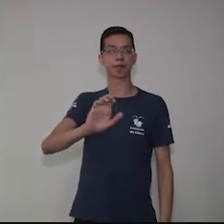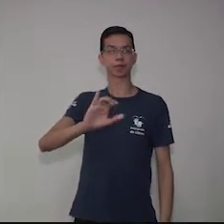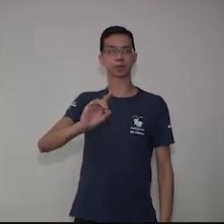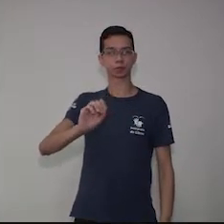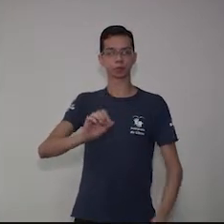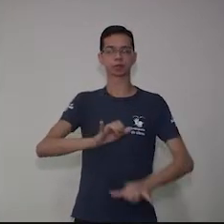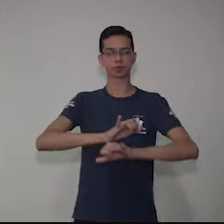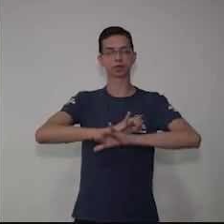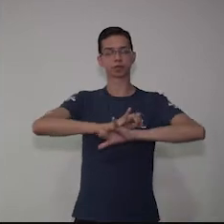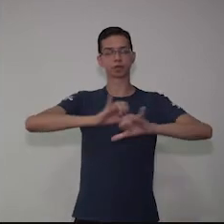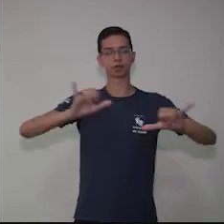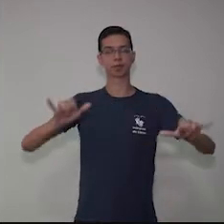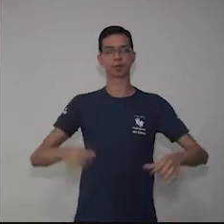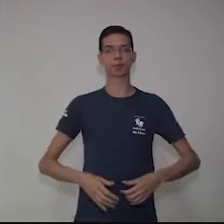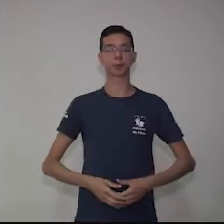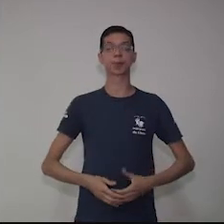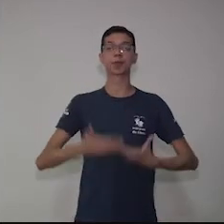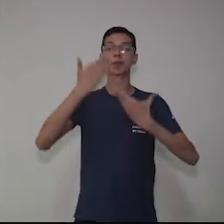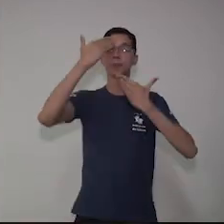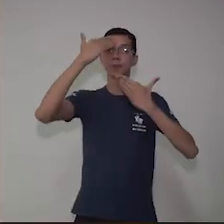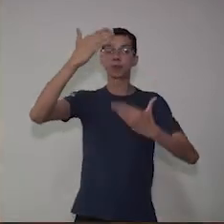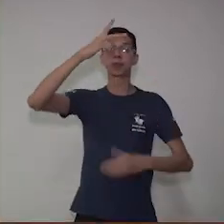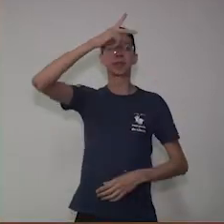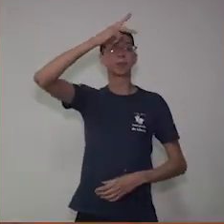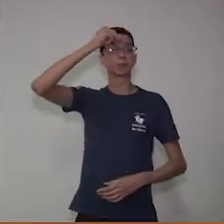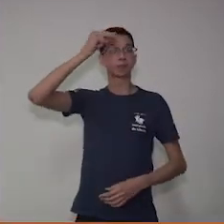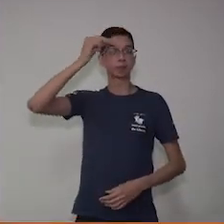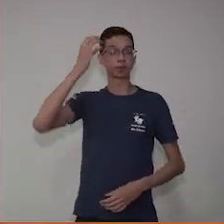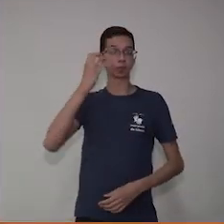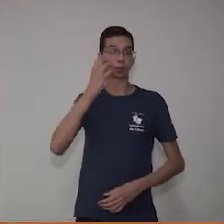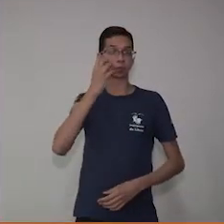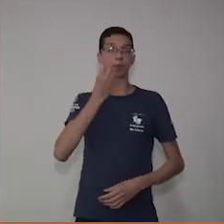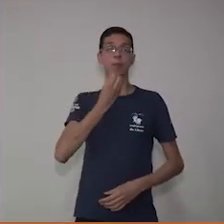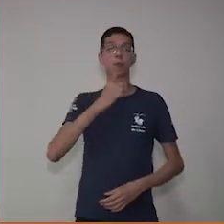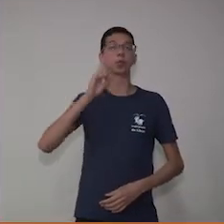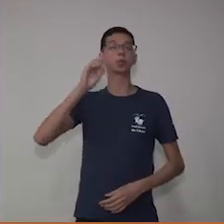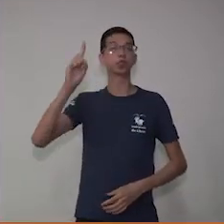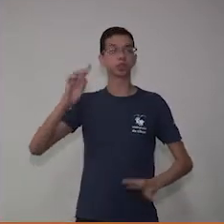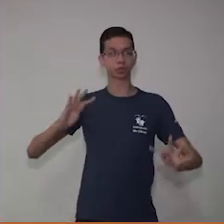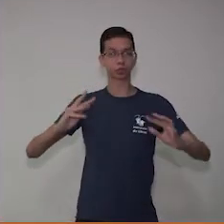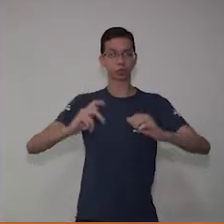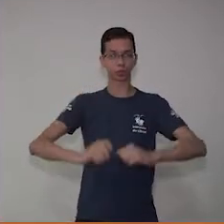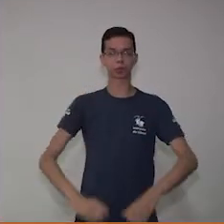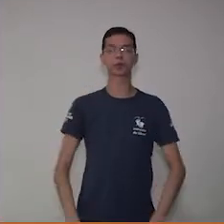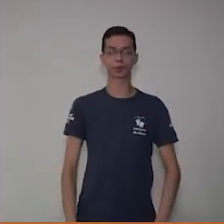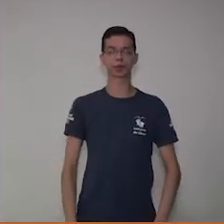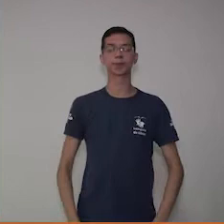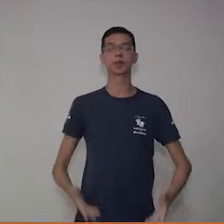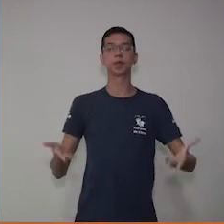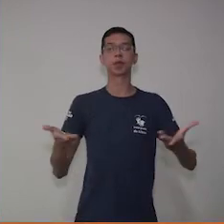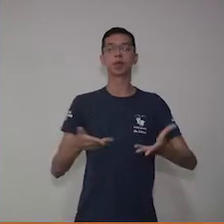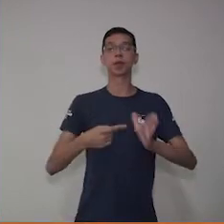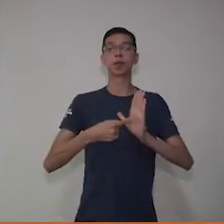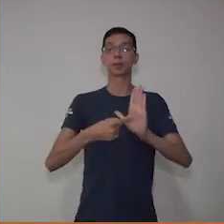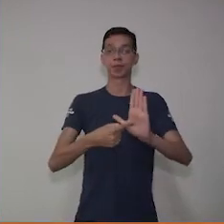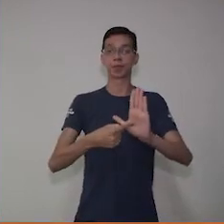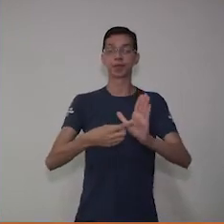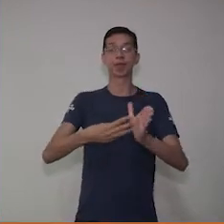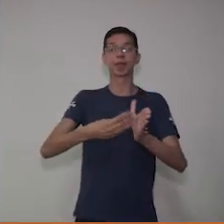Obrigado, prefeito. Bom dia a todos. Nós vamos apresentar a terceira